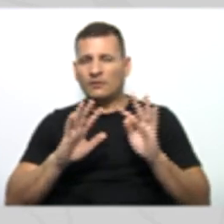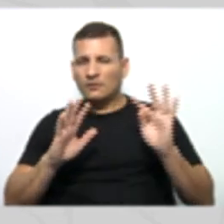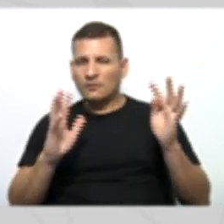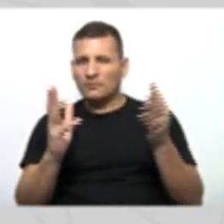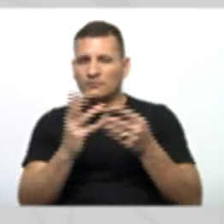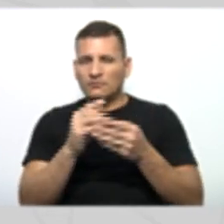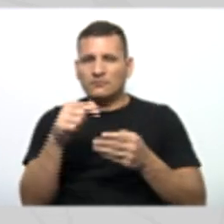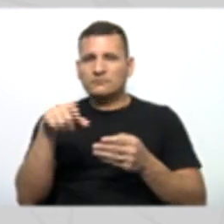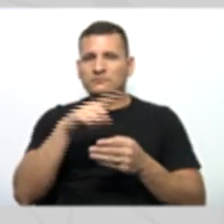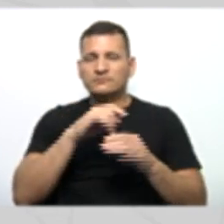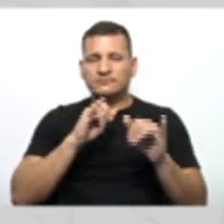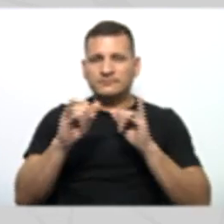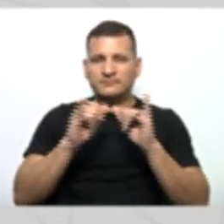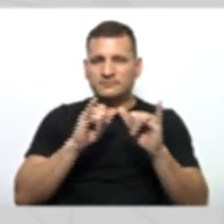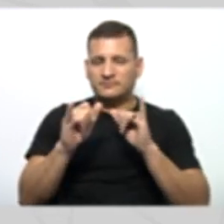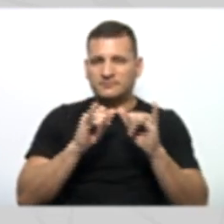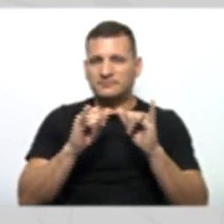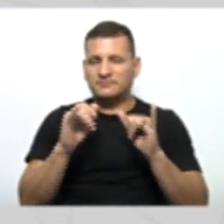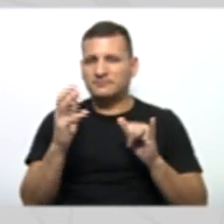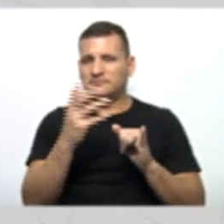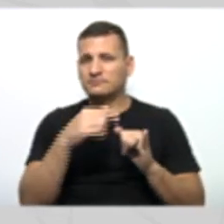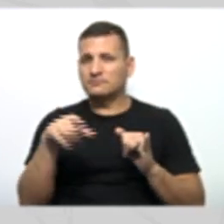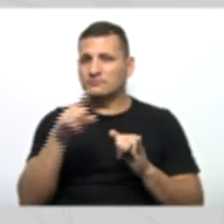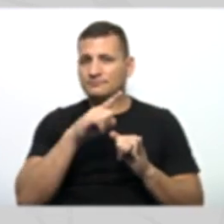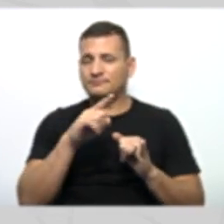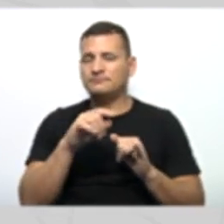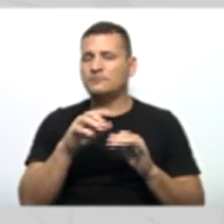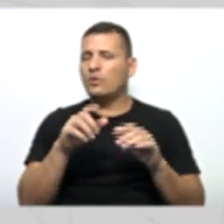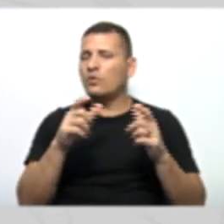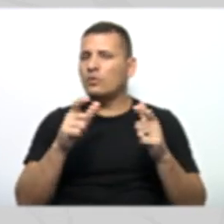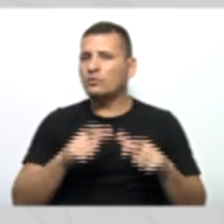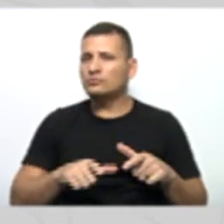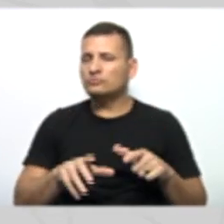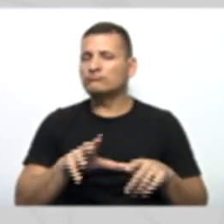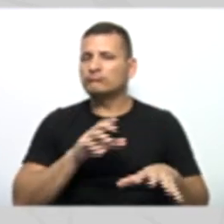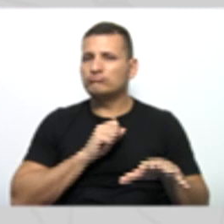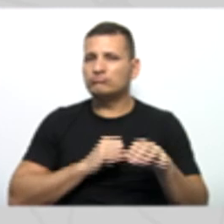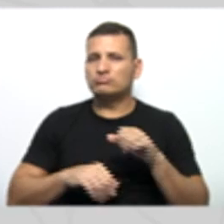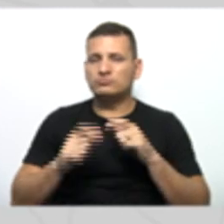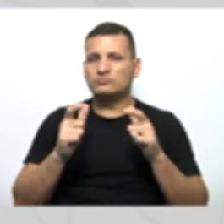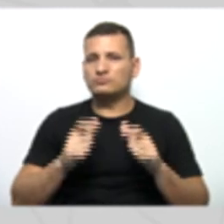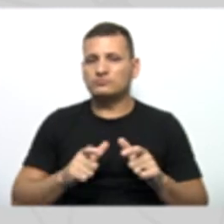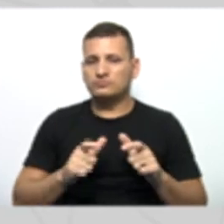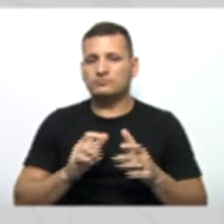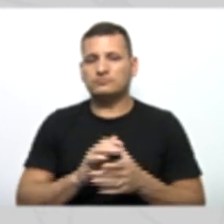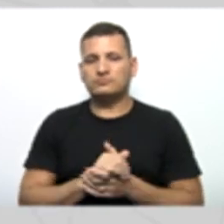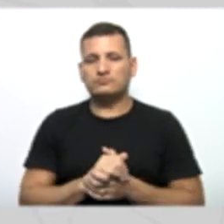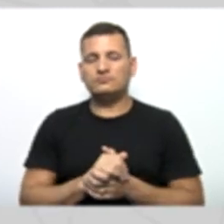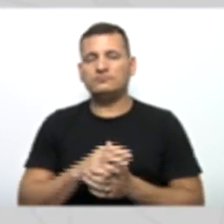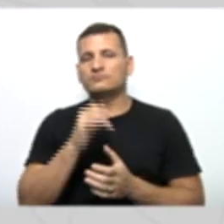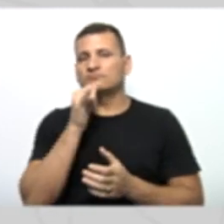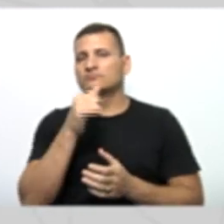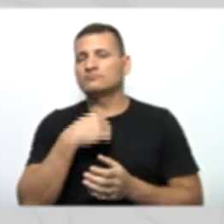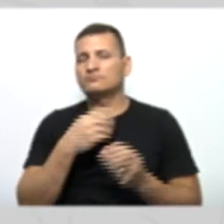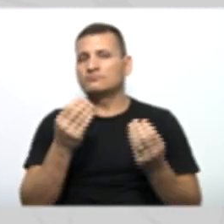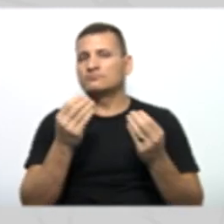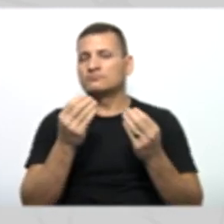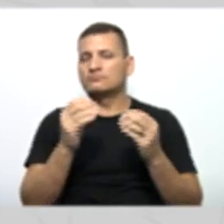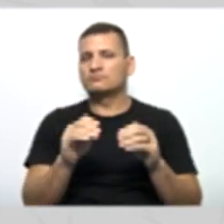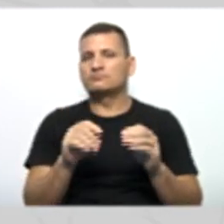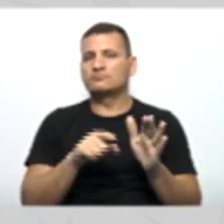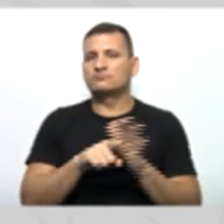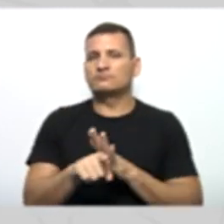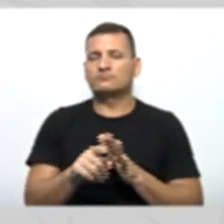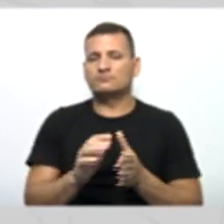ó, do diagrama de classe, vocês vão adquirir aonde? E aí? Se eu colocar uma pergunta aí, da